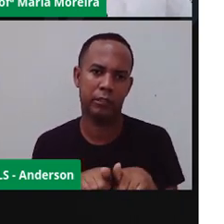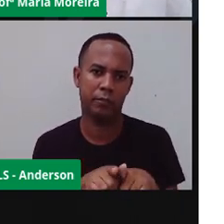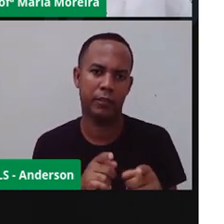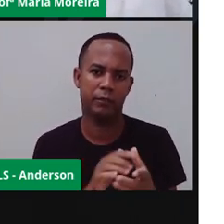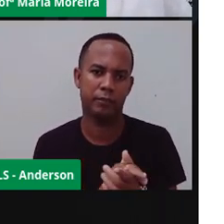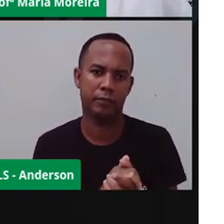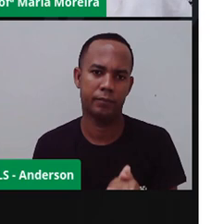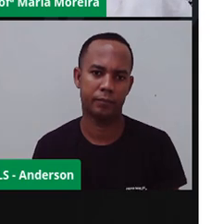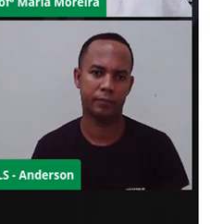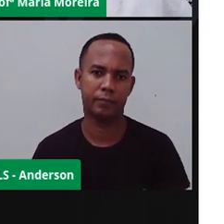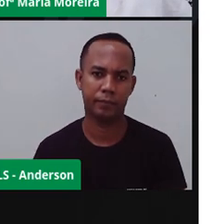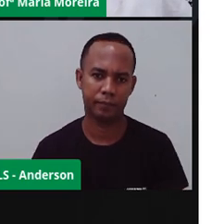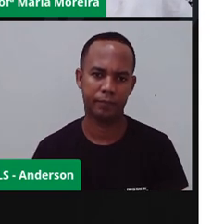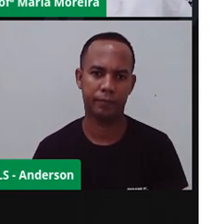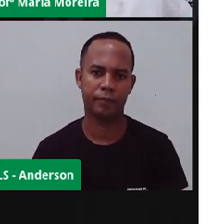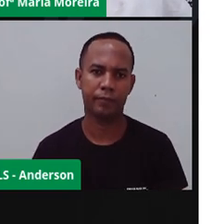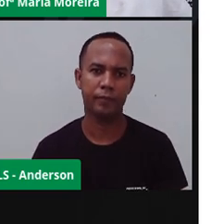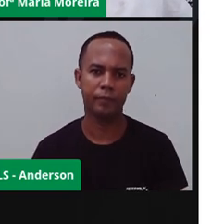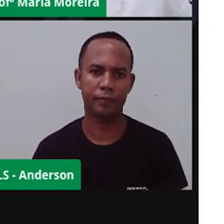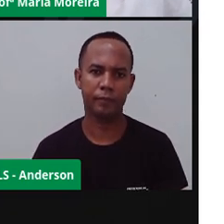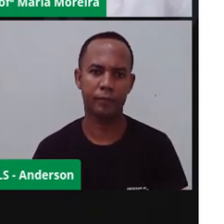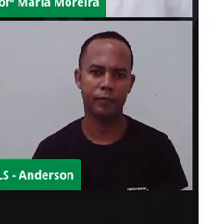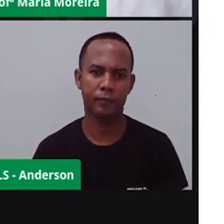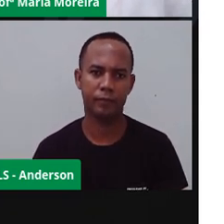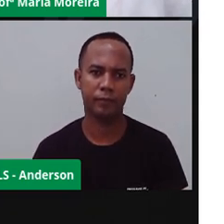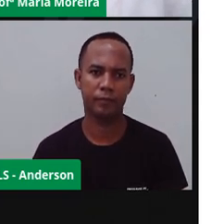ou privado.